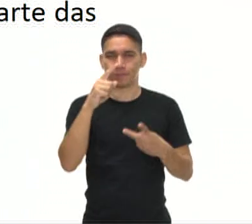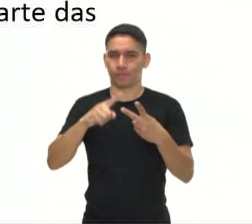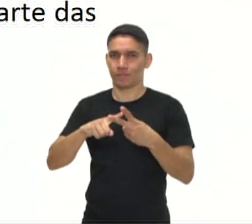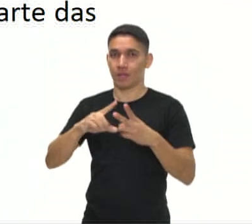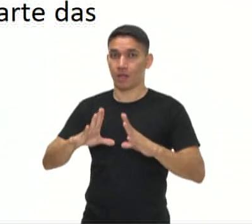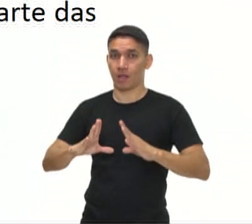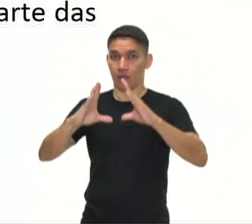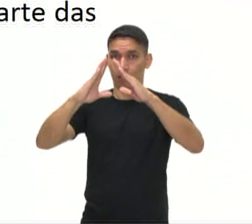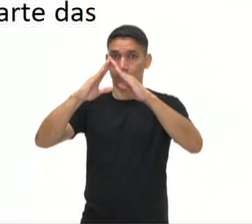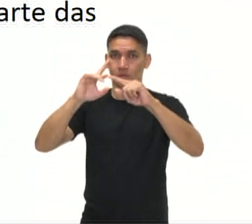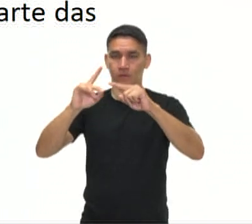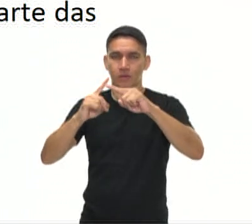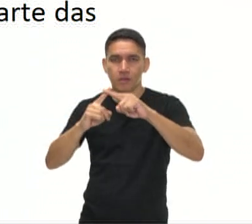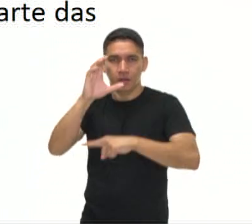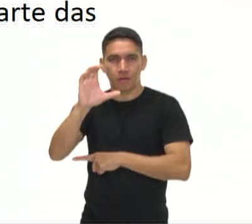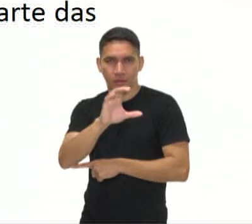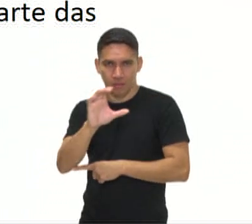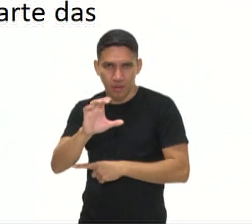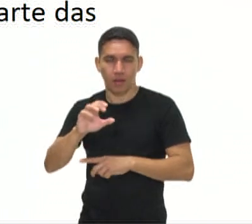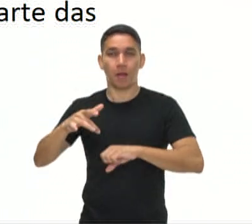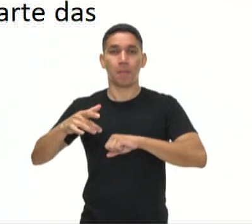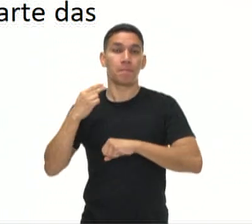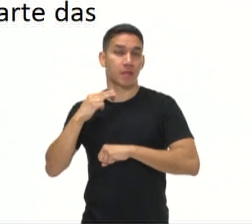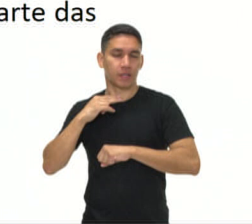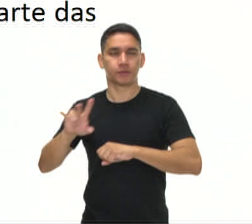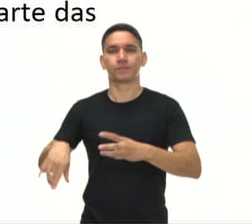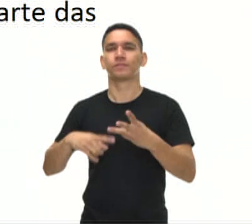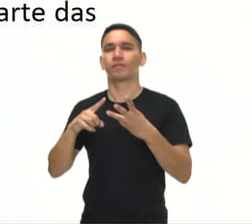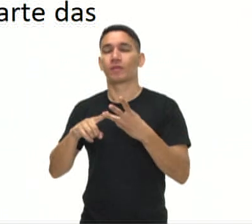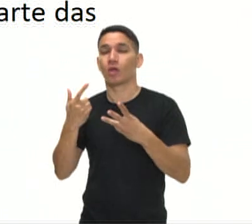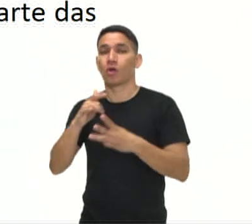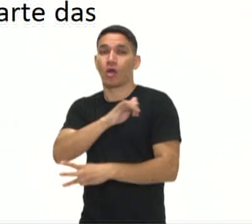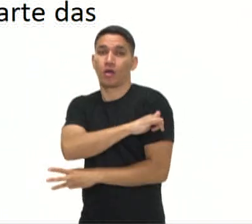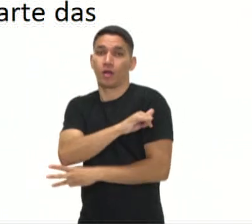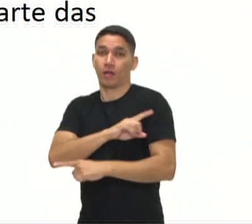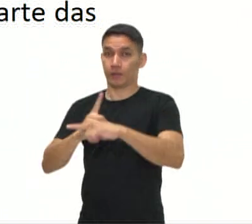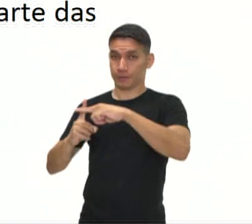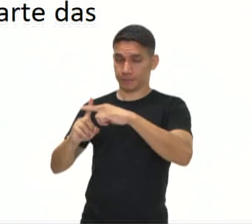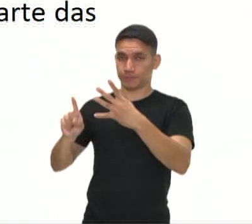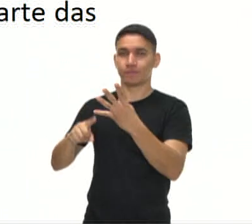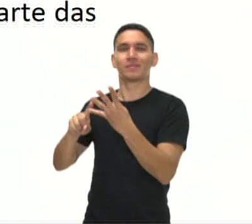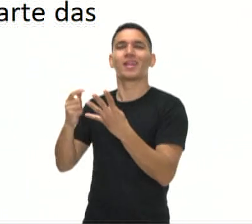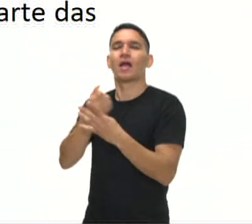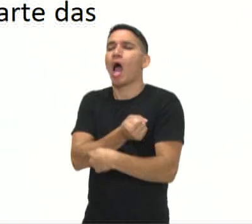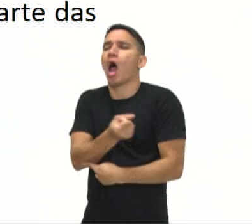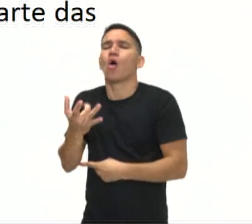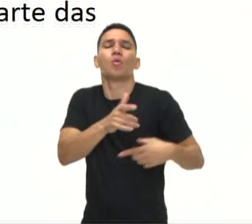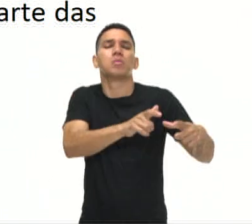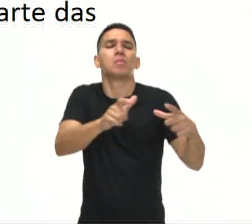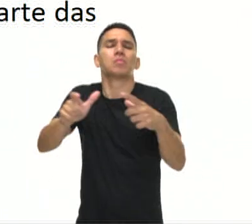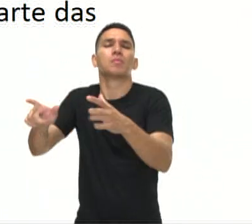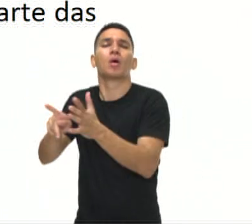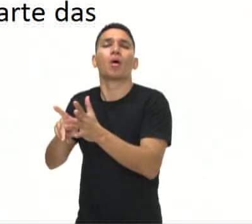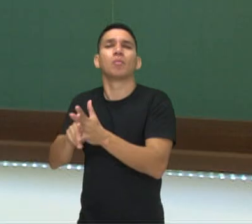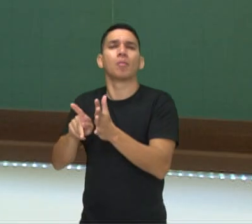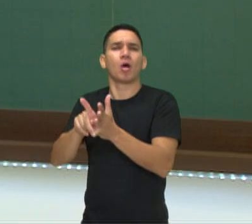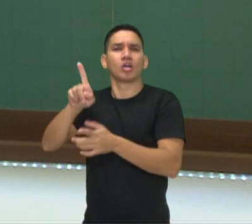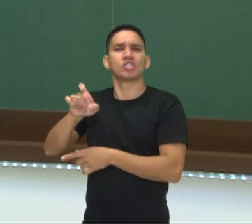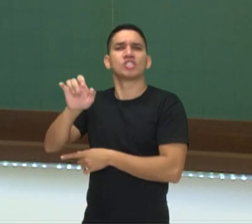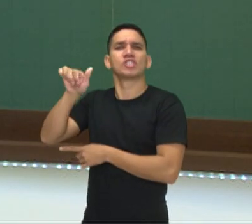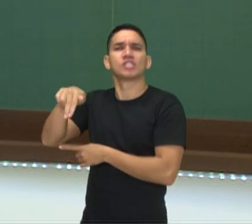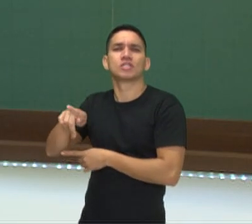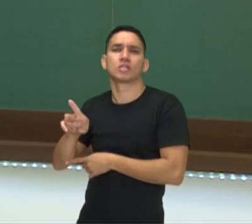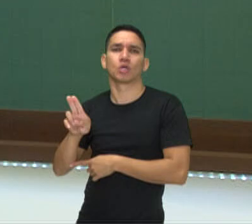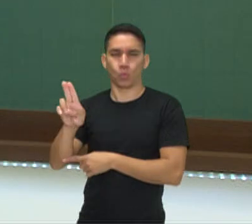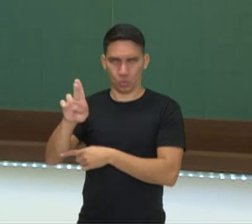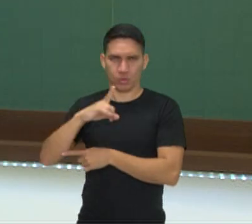em Ouro Preto, o Cristo Redentor no Morro do Corcovado, no Rio de Janeiro, e alguns lugares sagrados do Alto Xingu, cavernas e